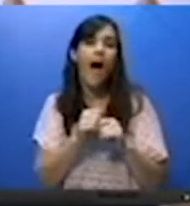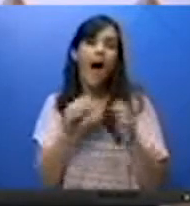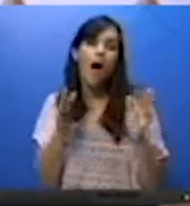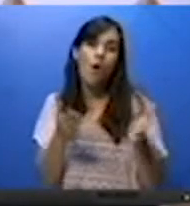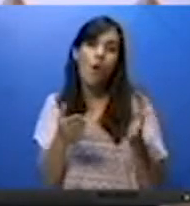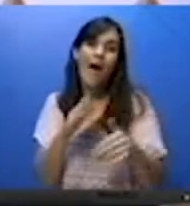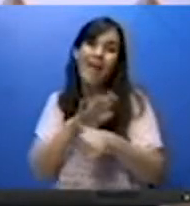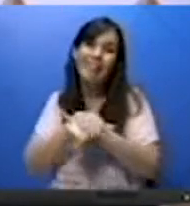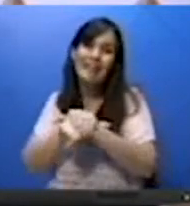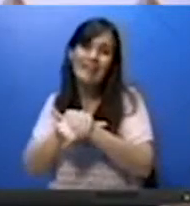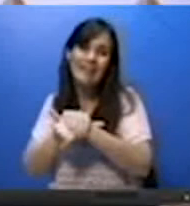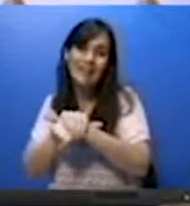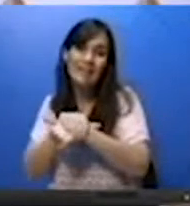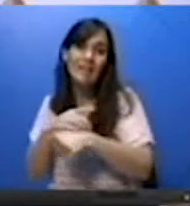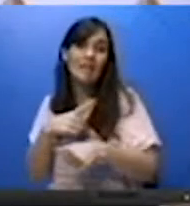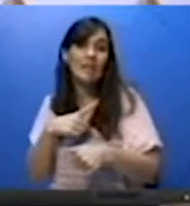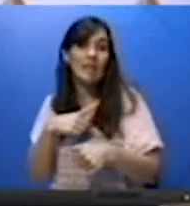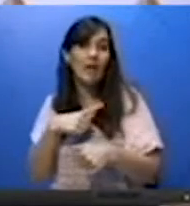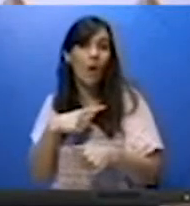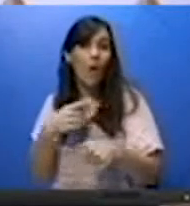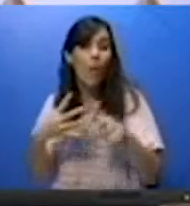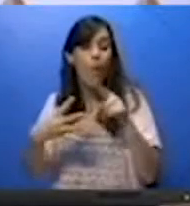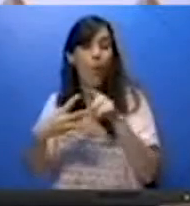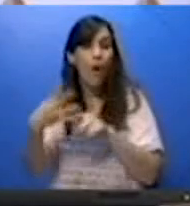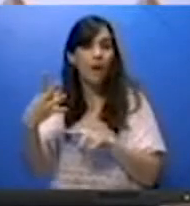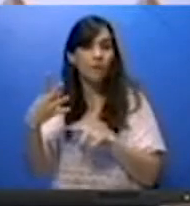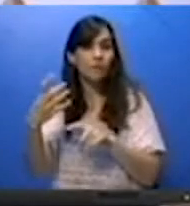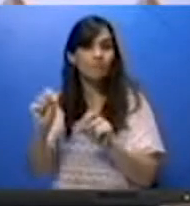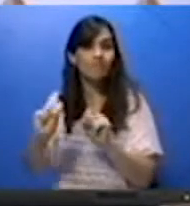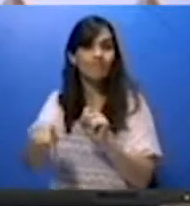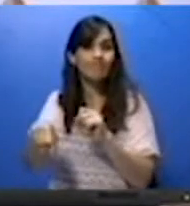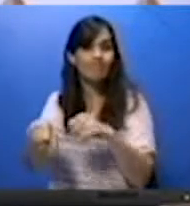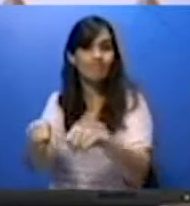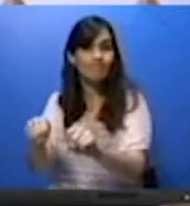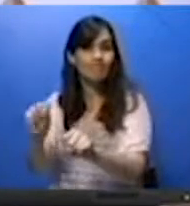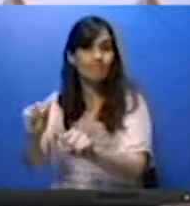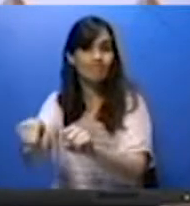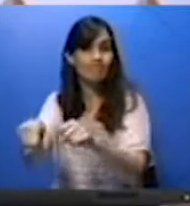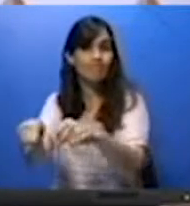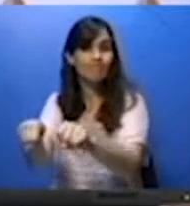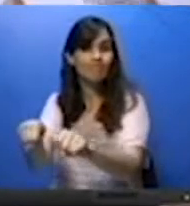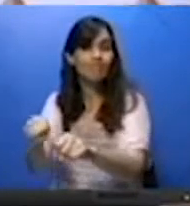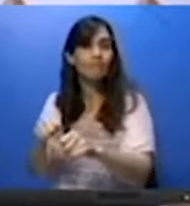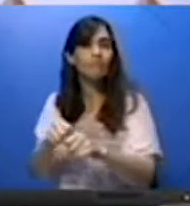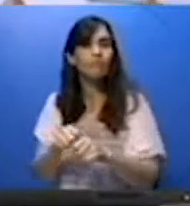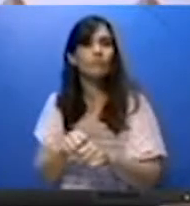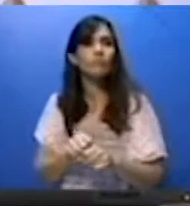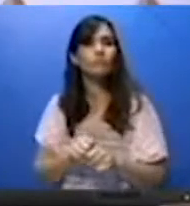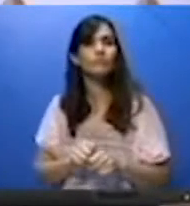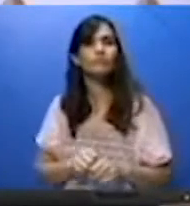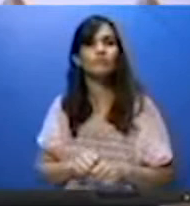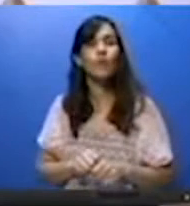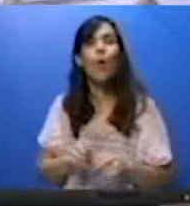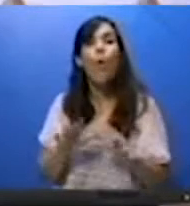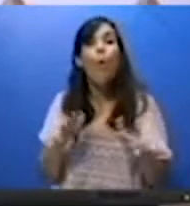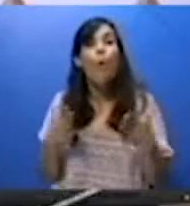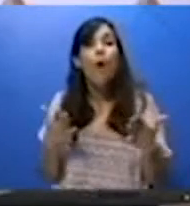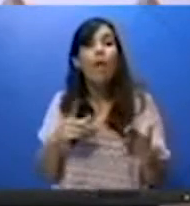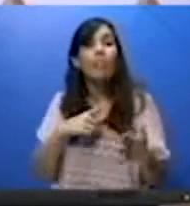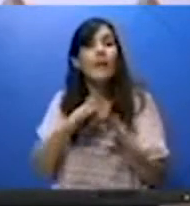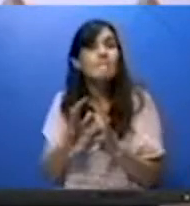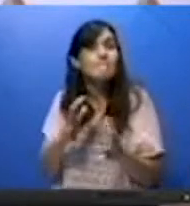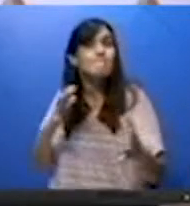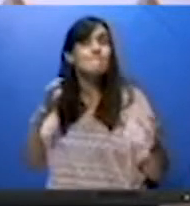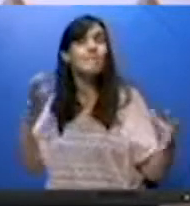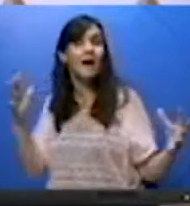mas olha vamos olhar porque tem mais tem ganso ou tem tartaruga a professora só de